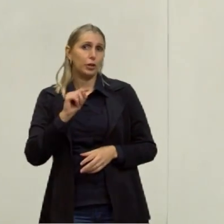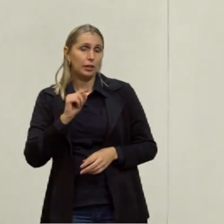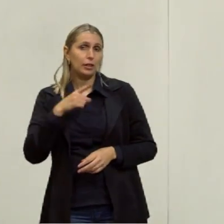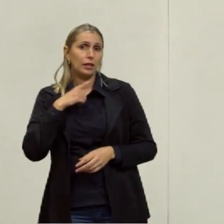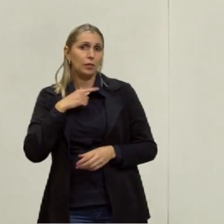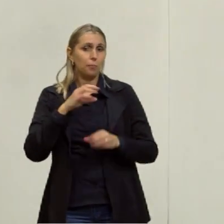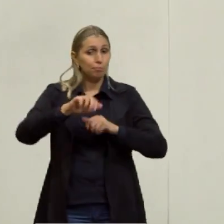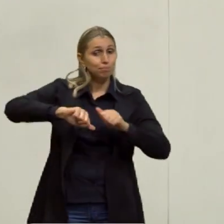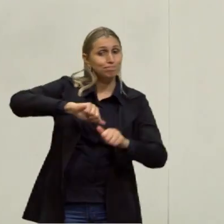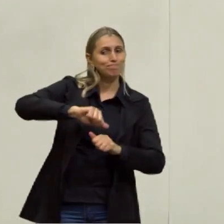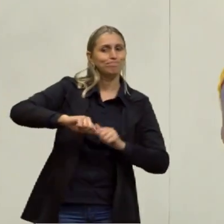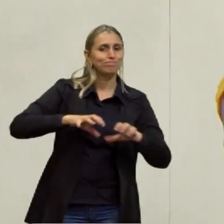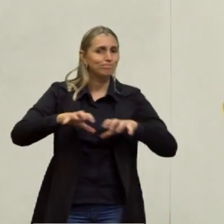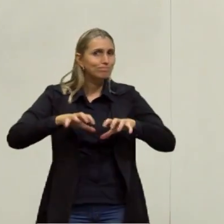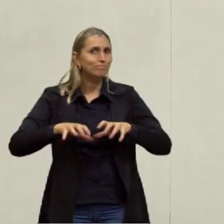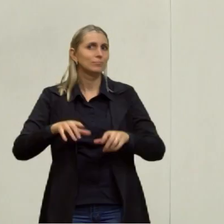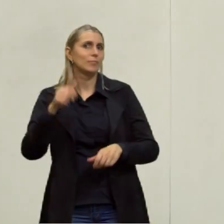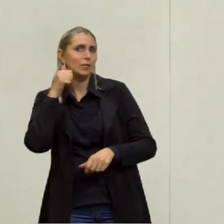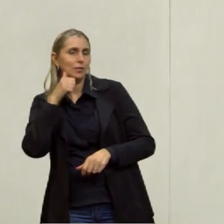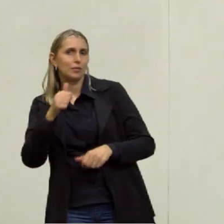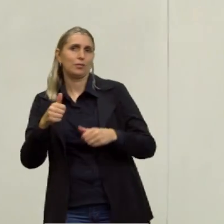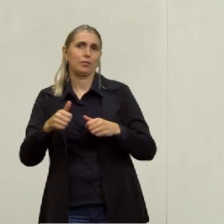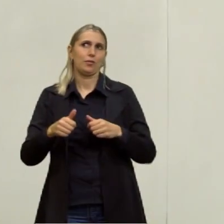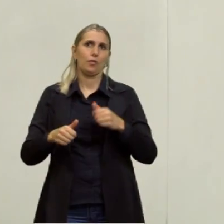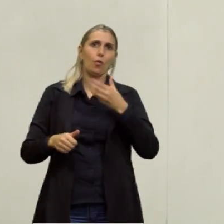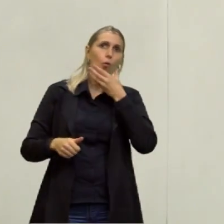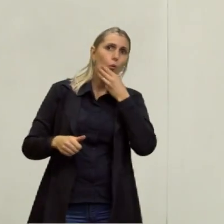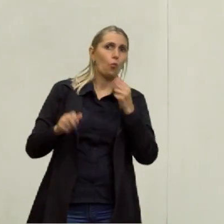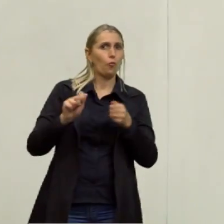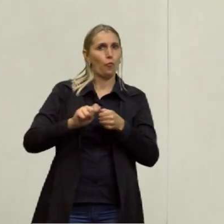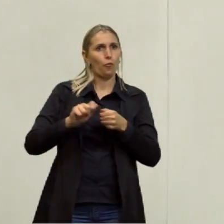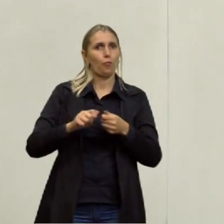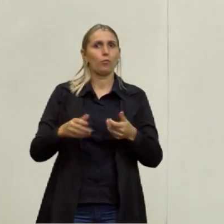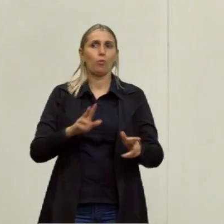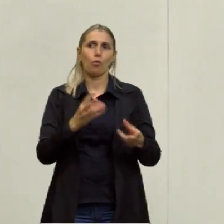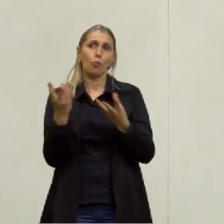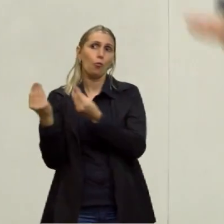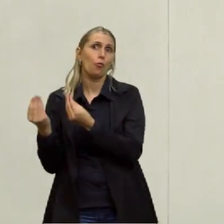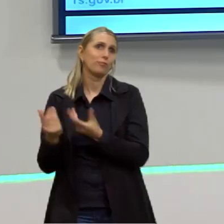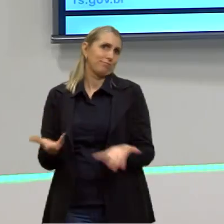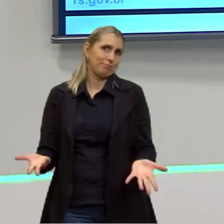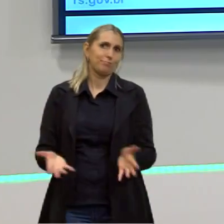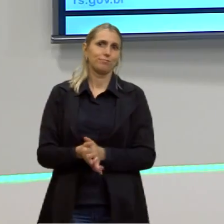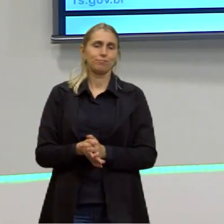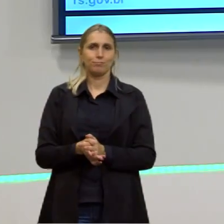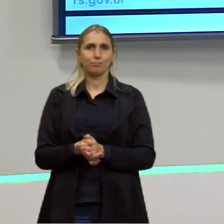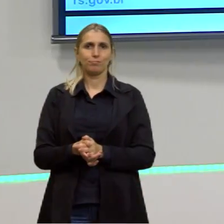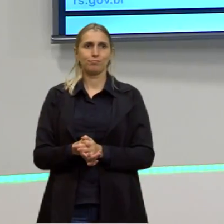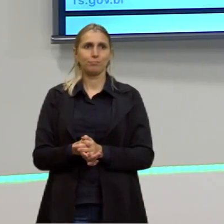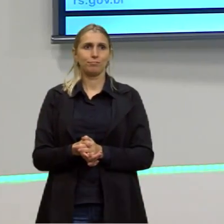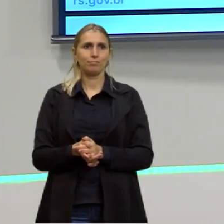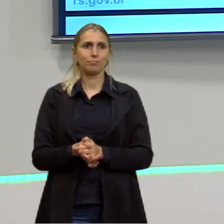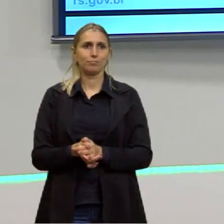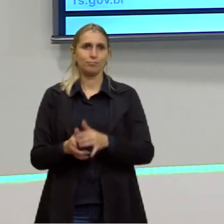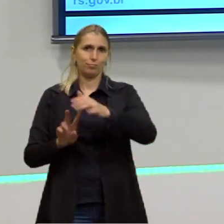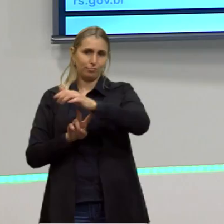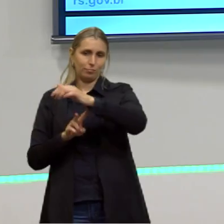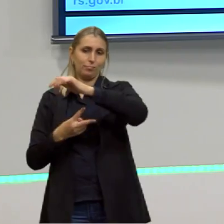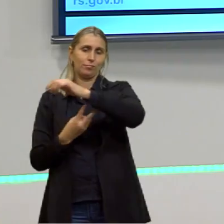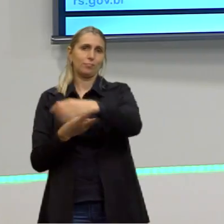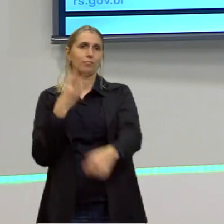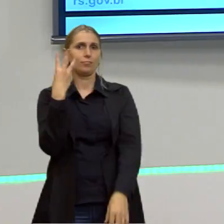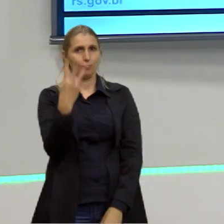neles eu posso mexer tanto para formar feminino quando para formar plural a gente vai ter três tipos de